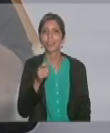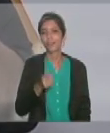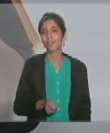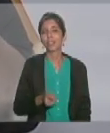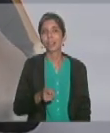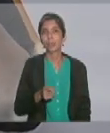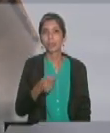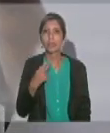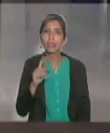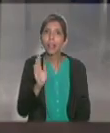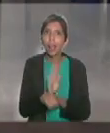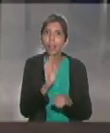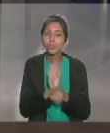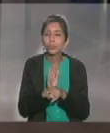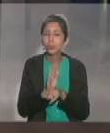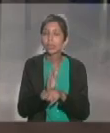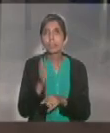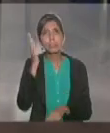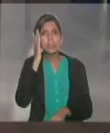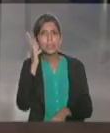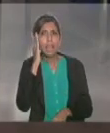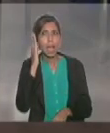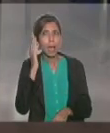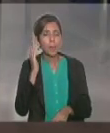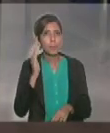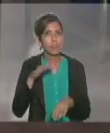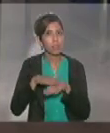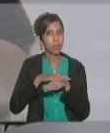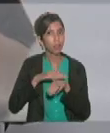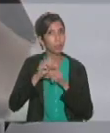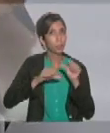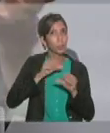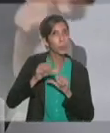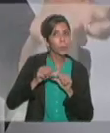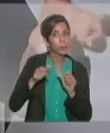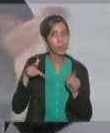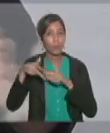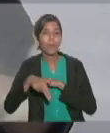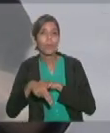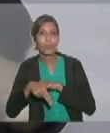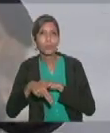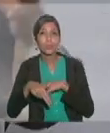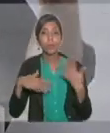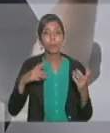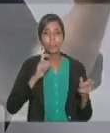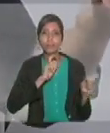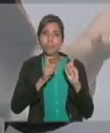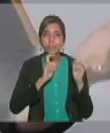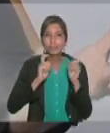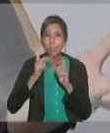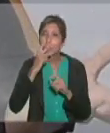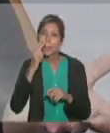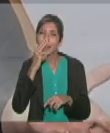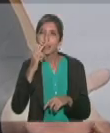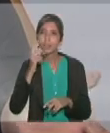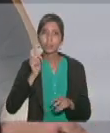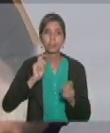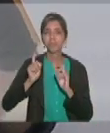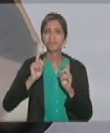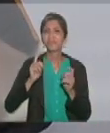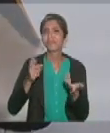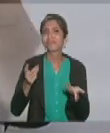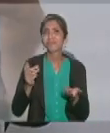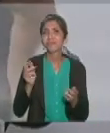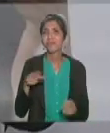tom. Né? Mediar, né? De saber quando é que eu vou mudar o assunto, quando é que eu vou cortar, quando as discussões estão virando